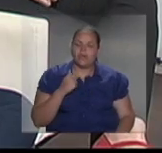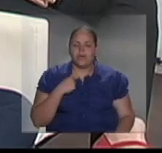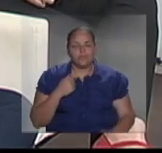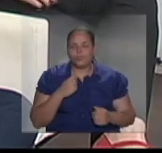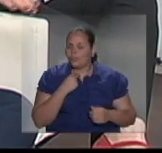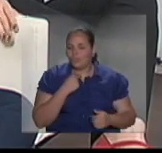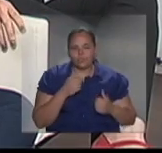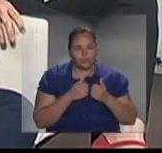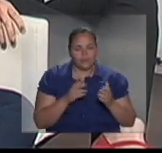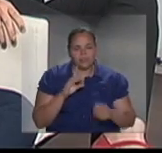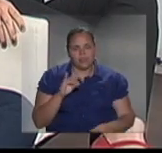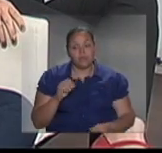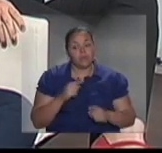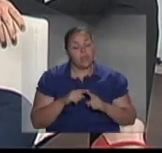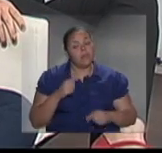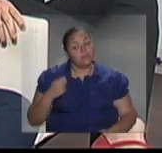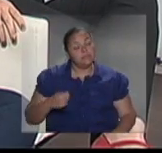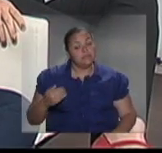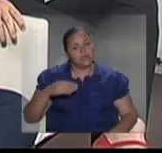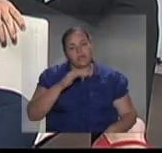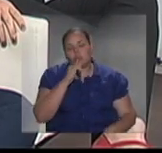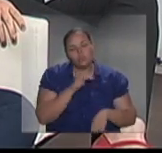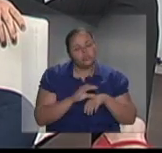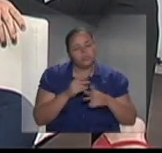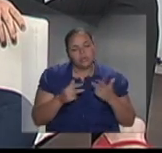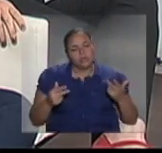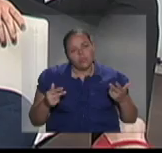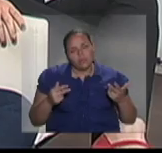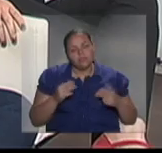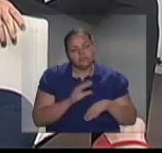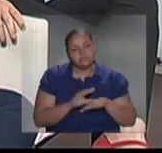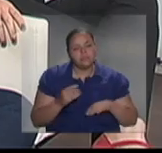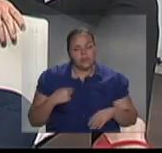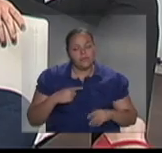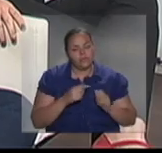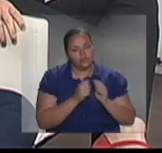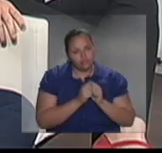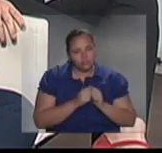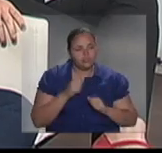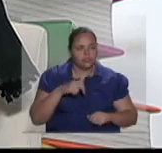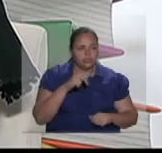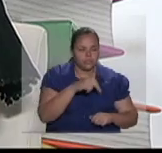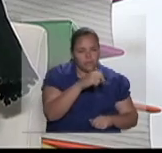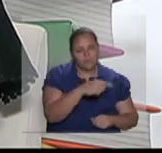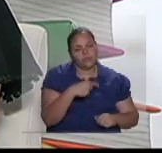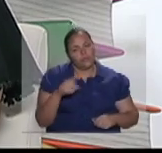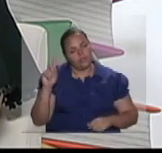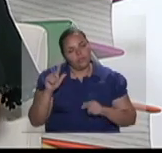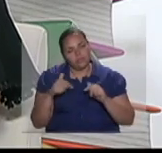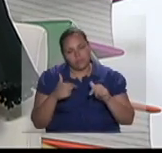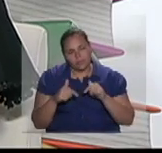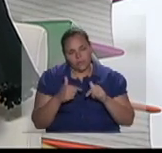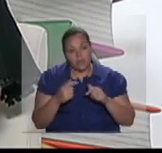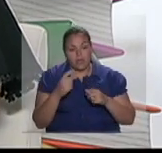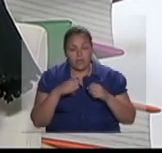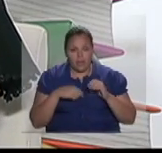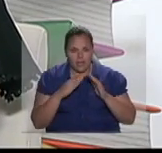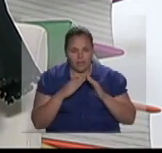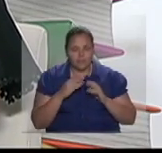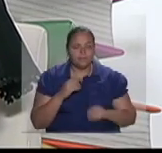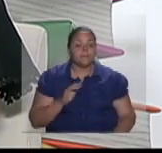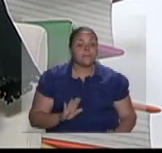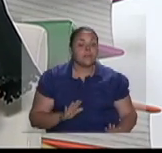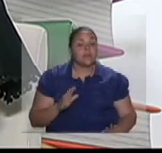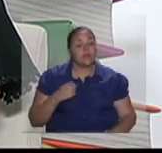posso começar muito cedo porque eu tenho que levar ela para uma atividade. Levo ela para a atividade, trago ela para a atividade, vou trabalhar.